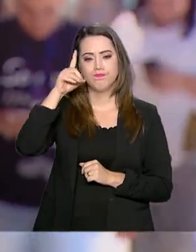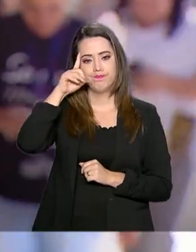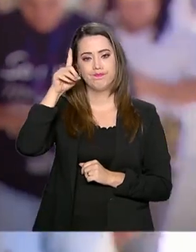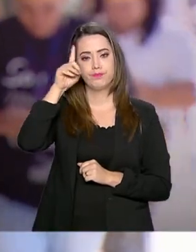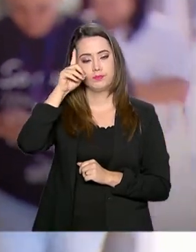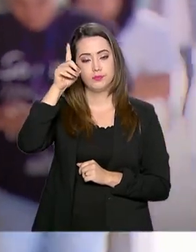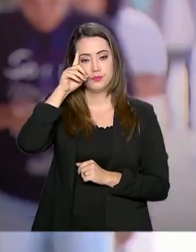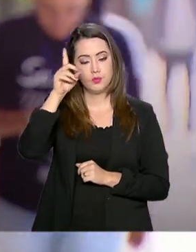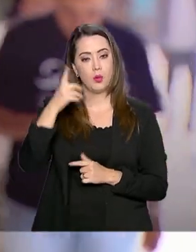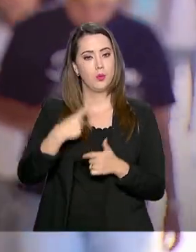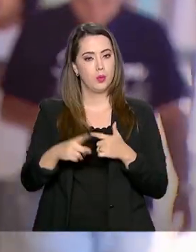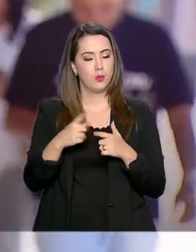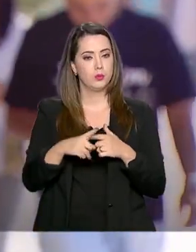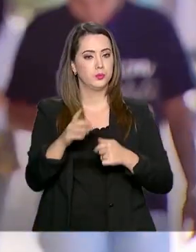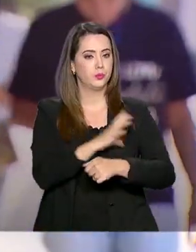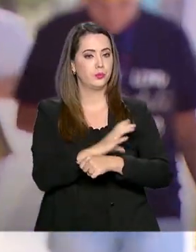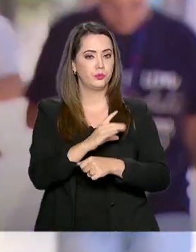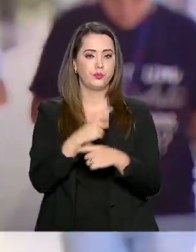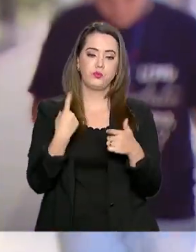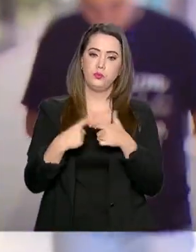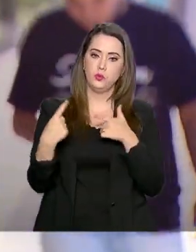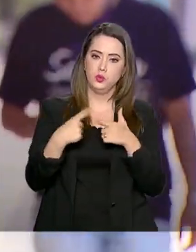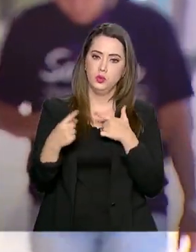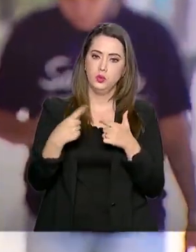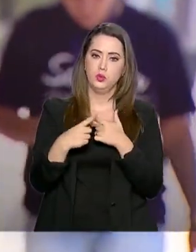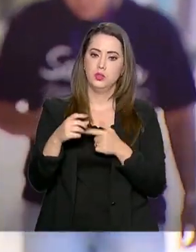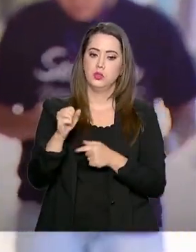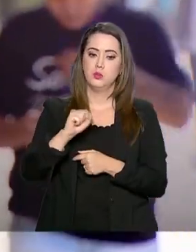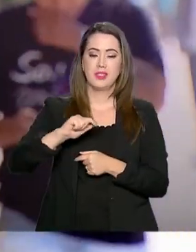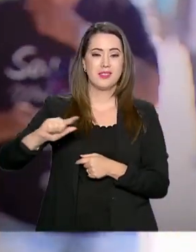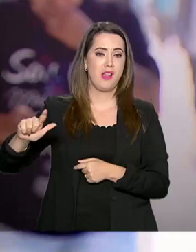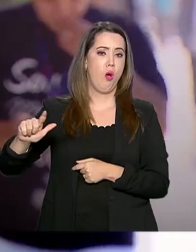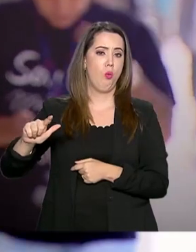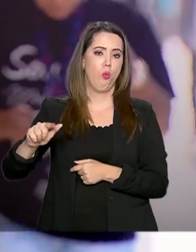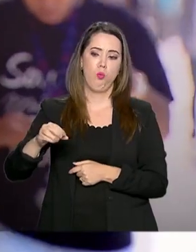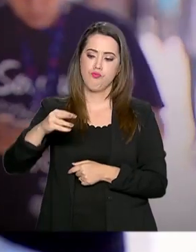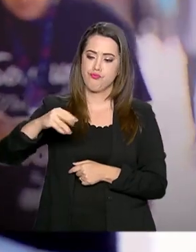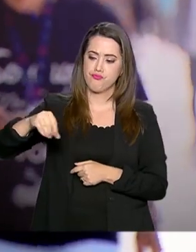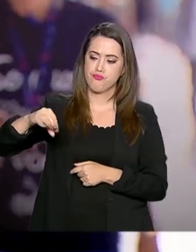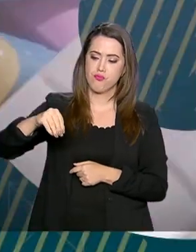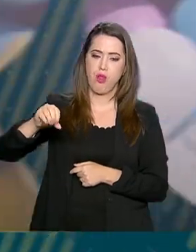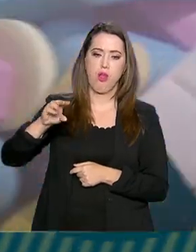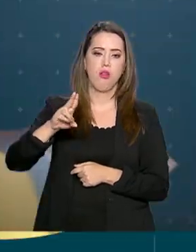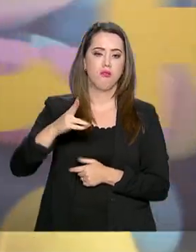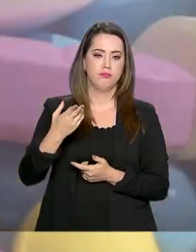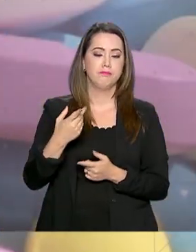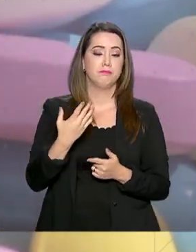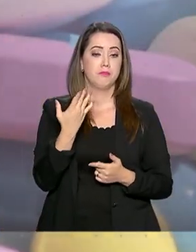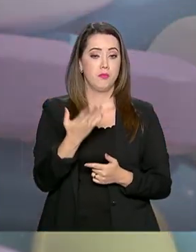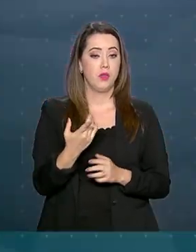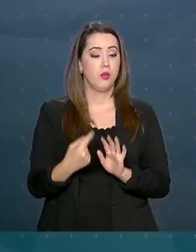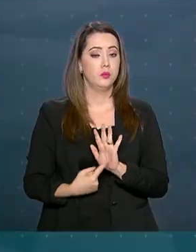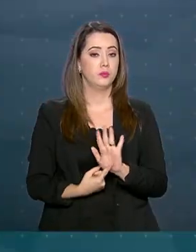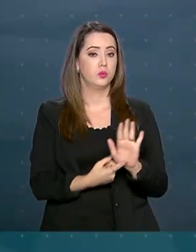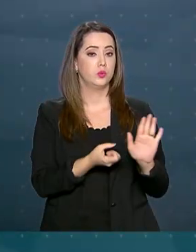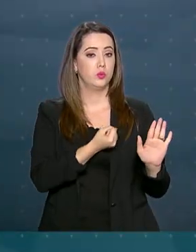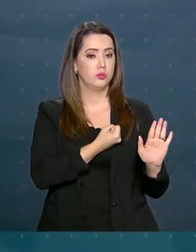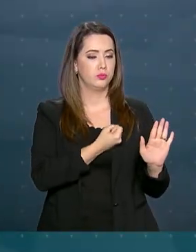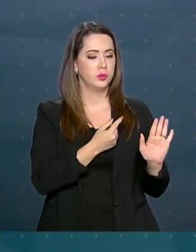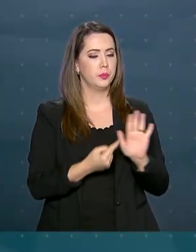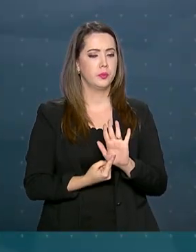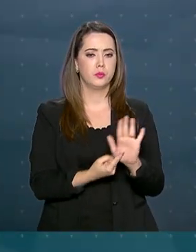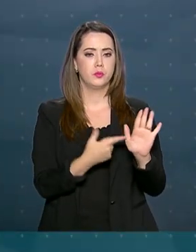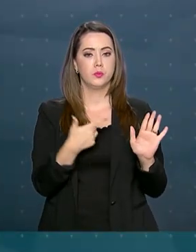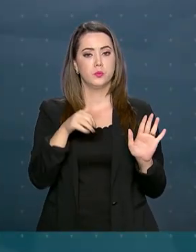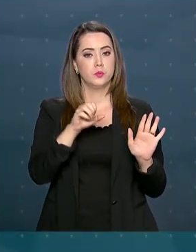De acordo com os médicos, um dos vilões é o sódio, principal substância do sal de cozinha. Dados mostram que, em 2018,